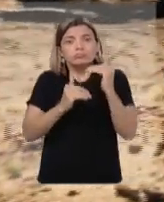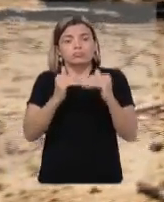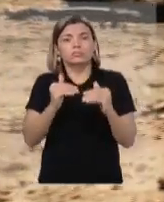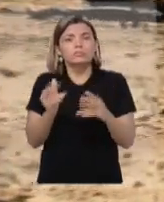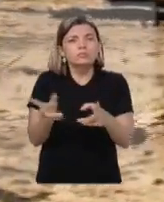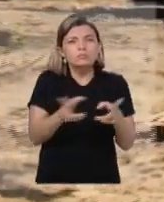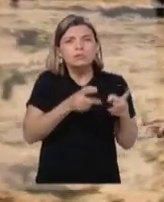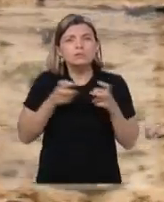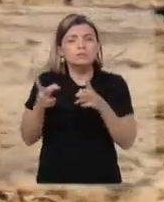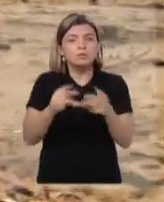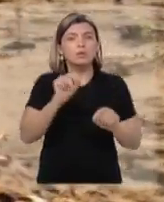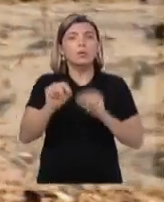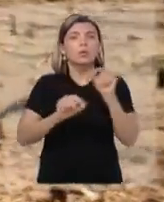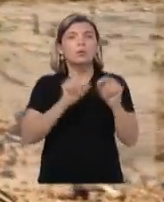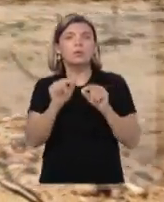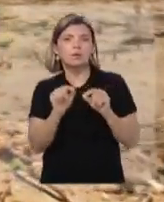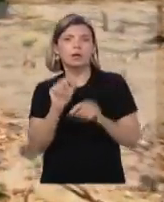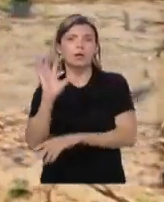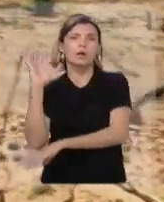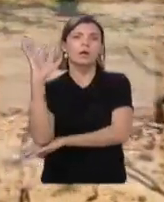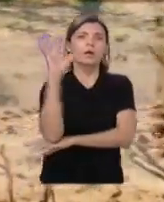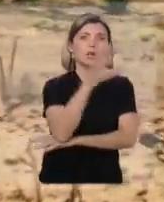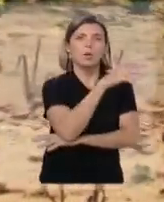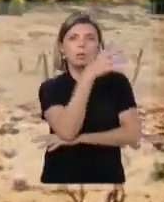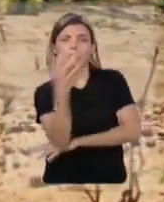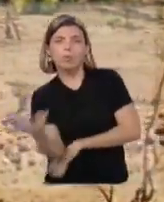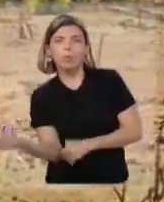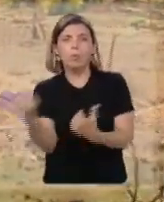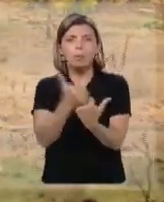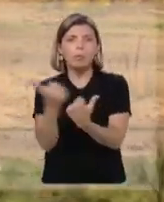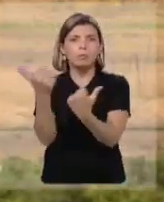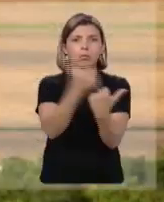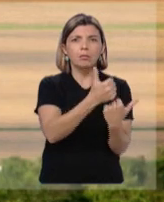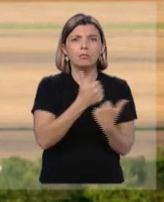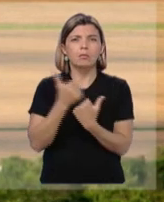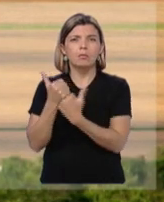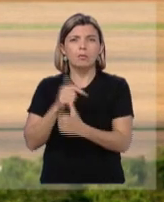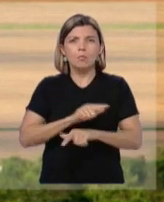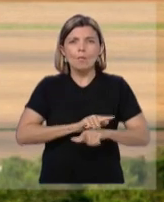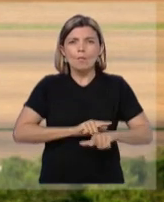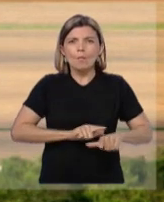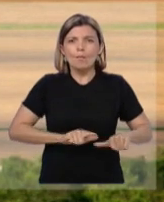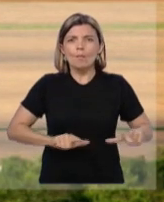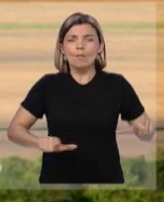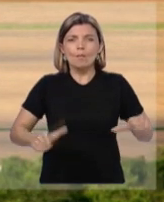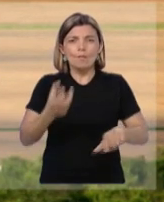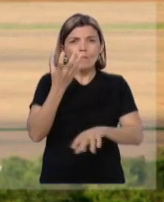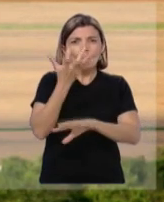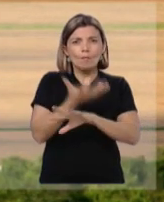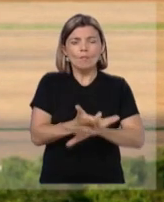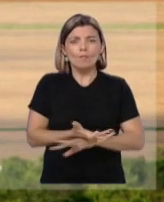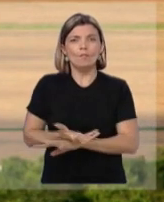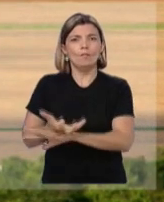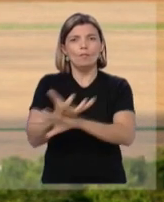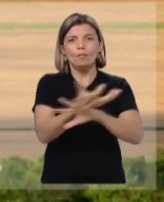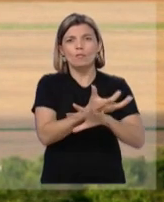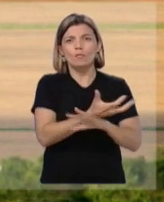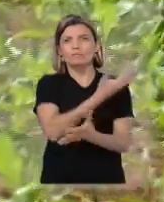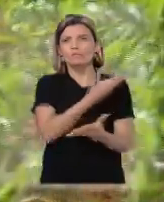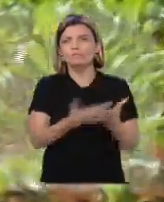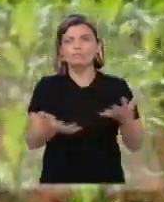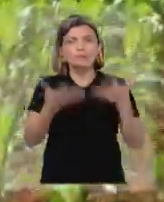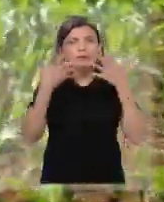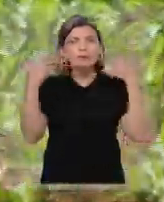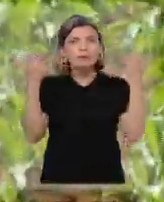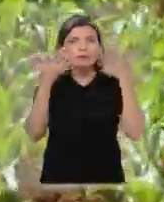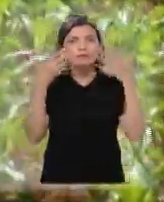Podemos perceber isso facilmente quando a substituição de vegetação nativa por campos plantados pelo homem